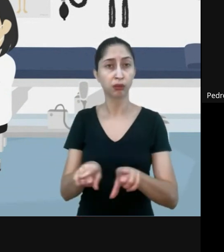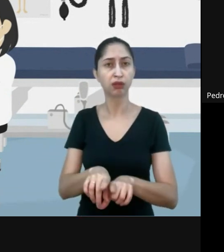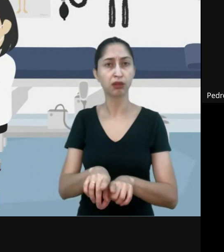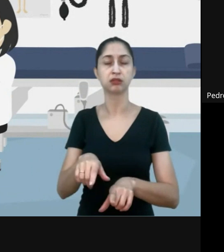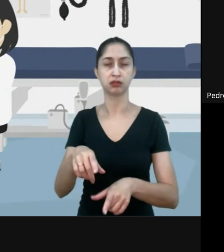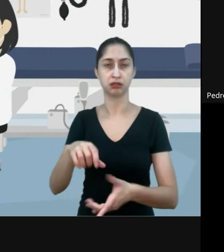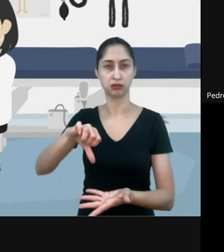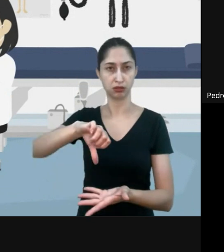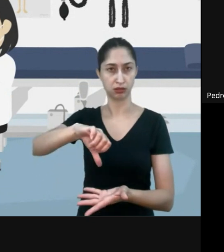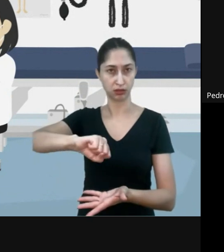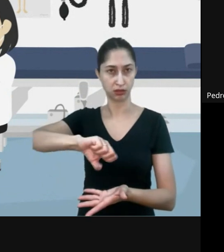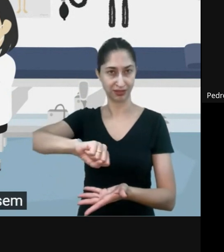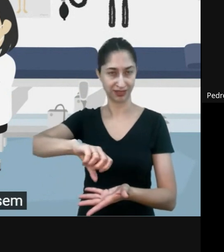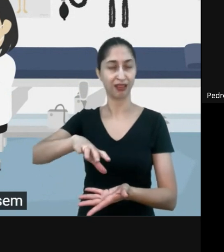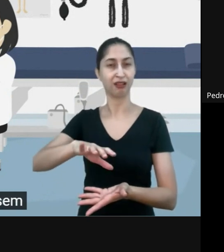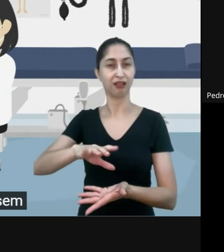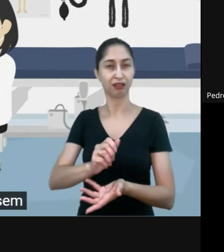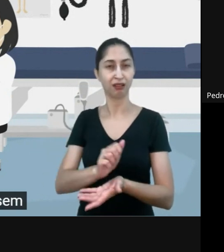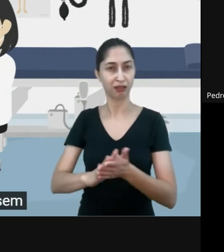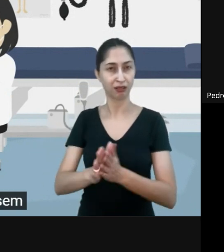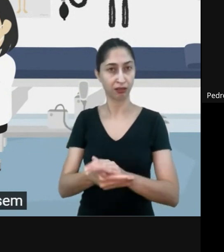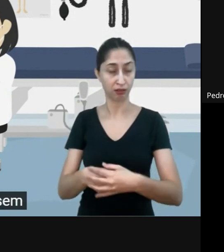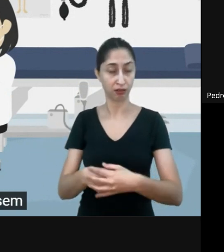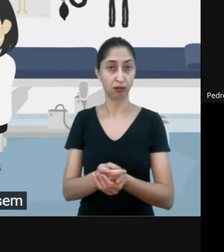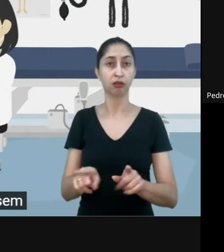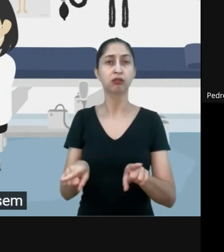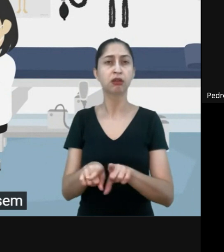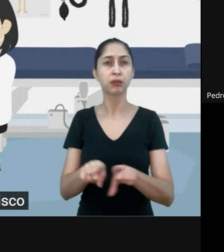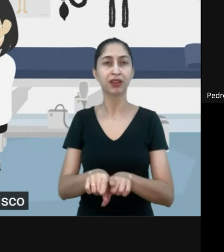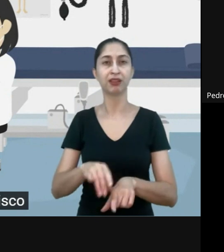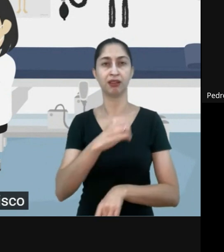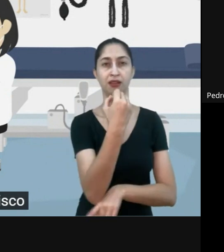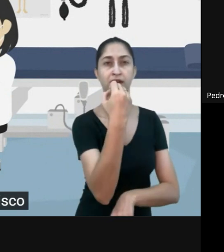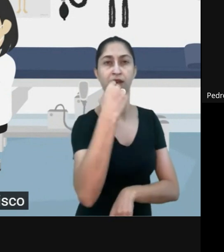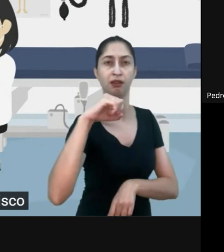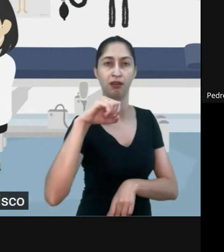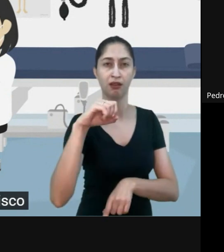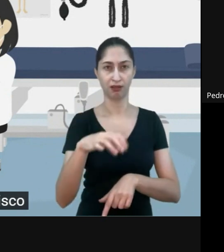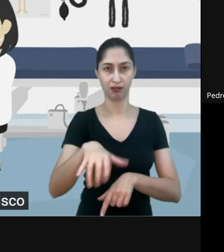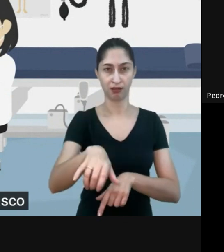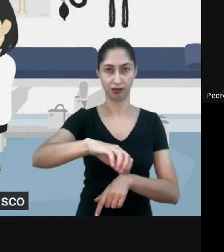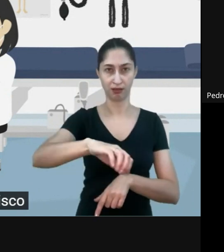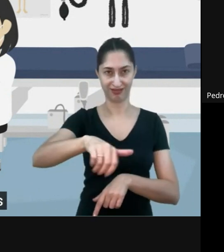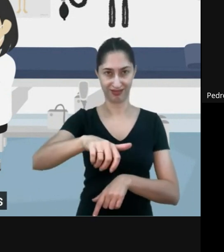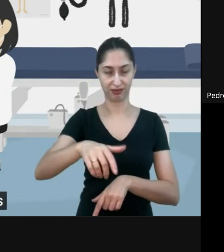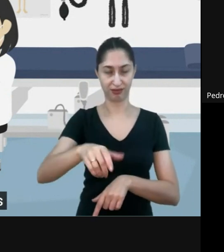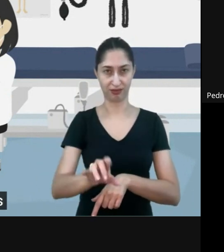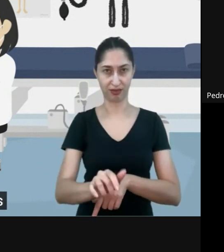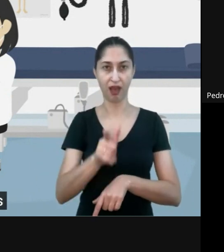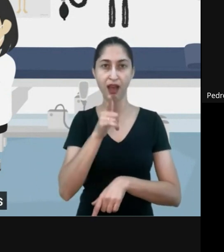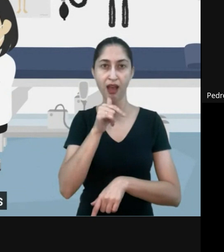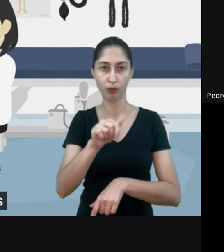líquido, toalha descartável e lixeira provida de sistema de abertura sem contato manual em locais com risco